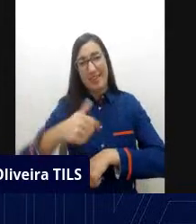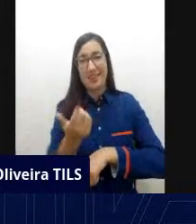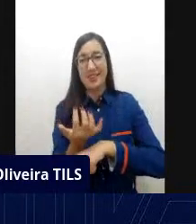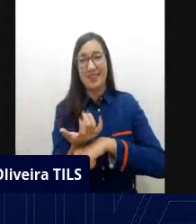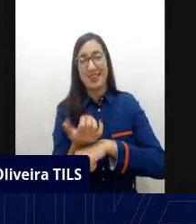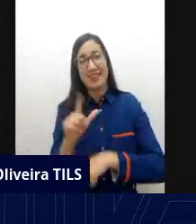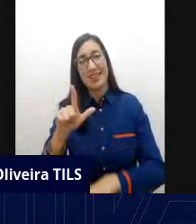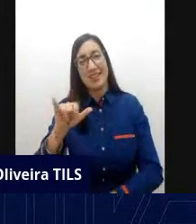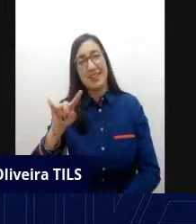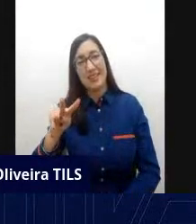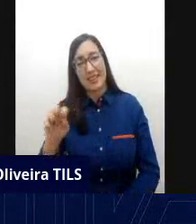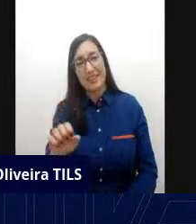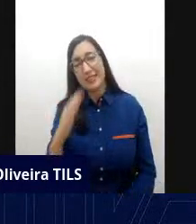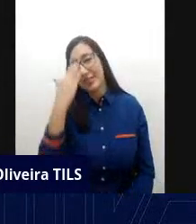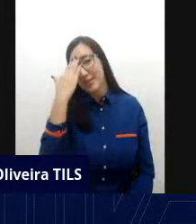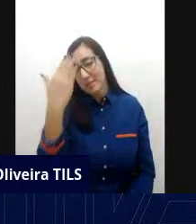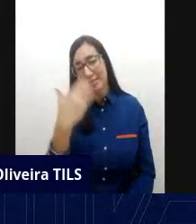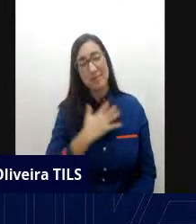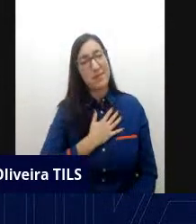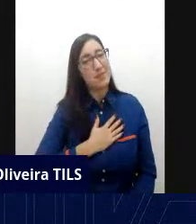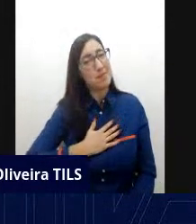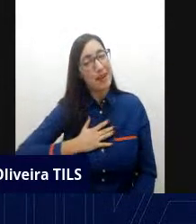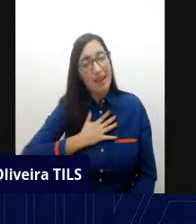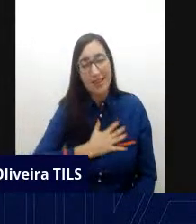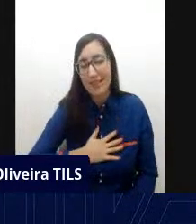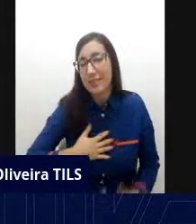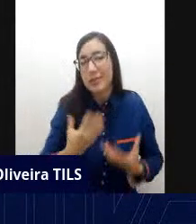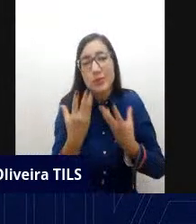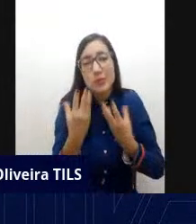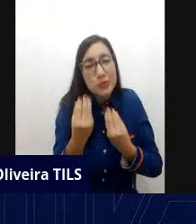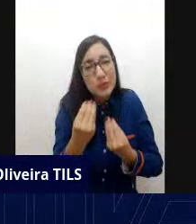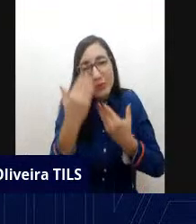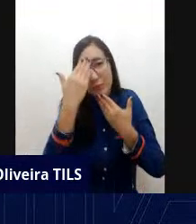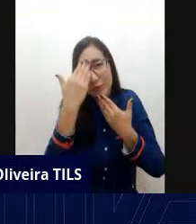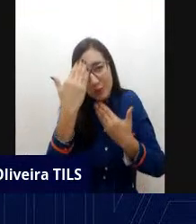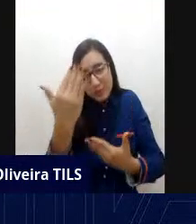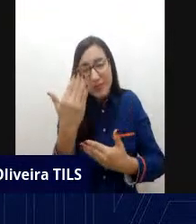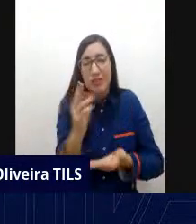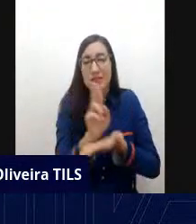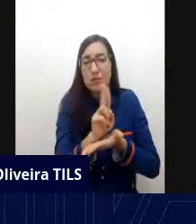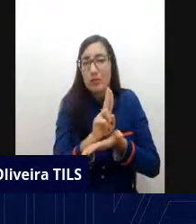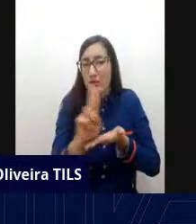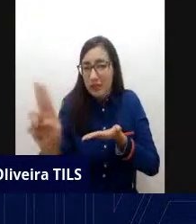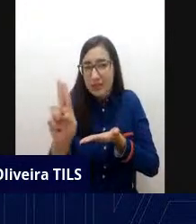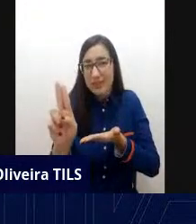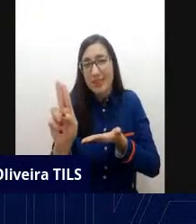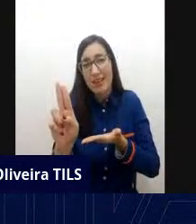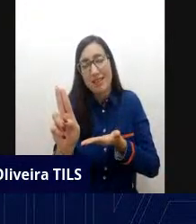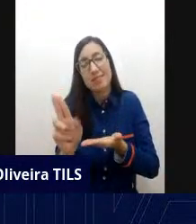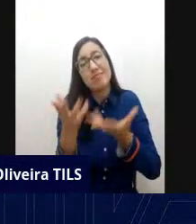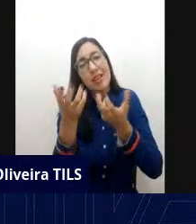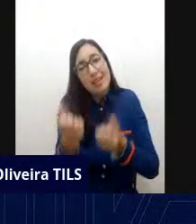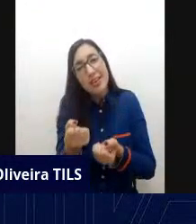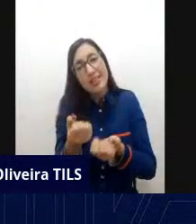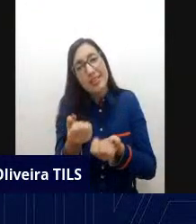obrigada, né? O prazer é da gente, a gratidão toda é nossa, da produção, da Rural como um todo, de estar recebendo vocês.